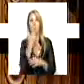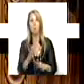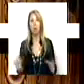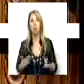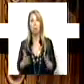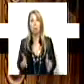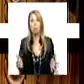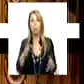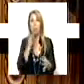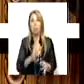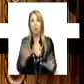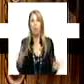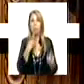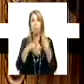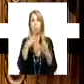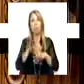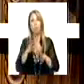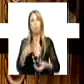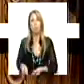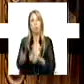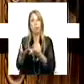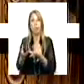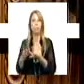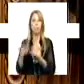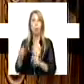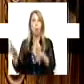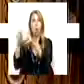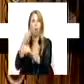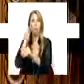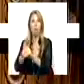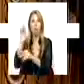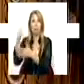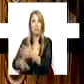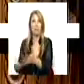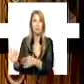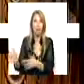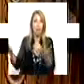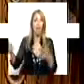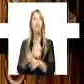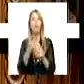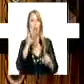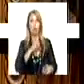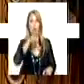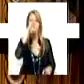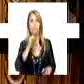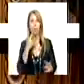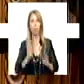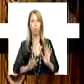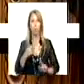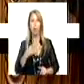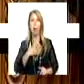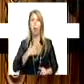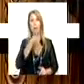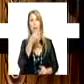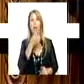Nada a questioná-la sobre a borla fiscal ao novo banco, porque decididamente a Sra. Ministra não quer falar sobre o assunto, o que nos deixa ainda mais